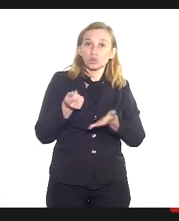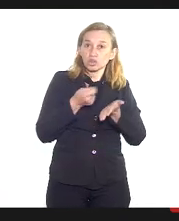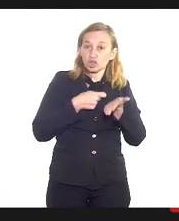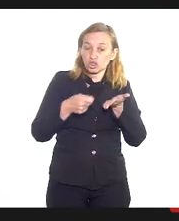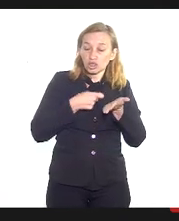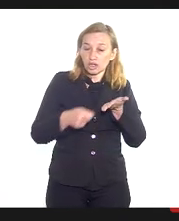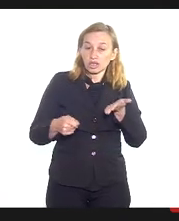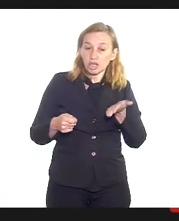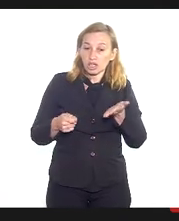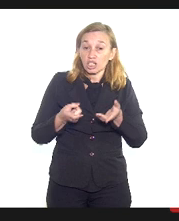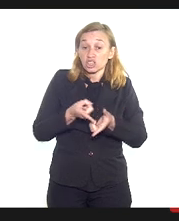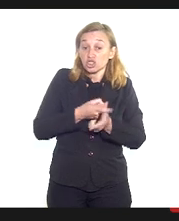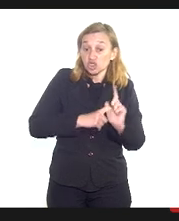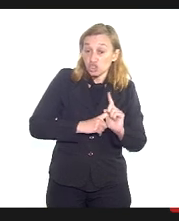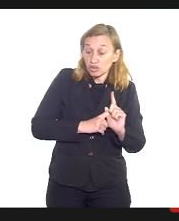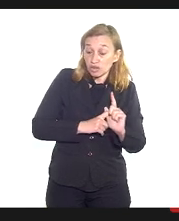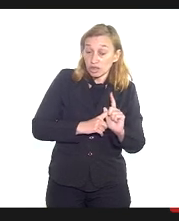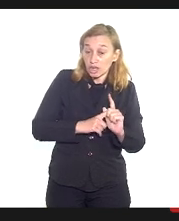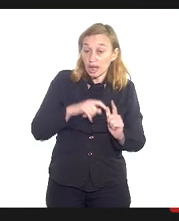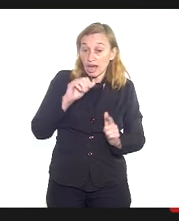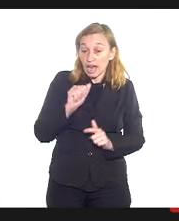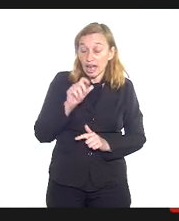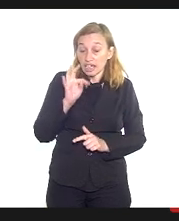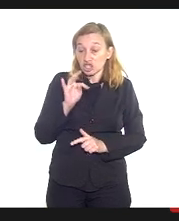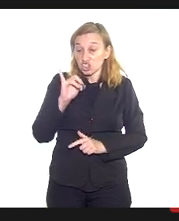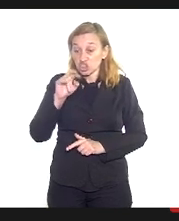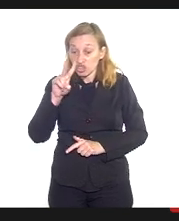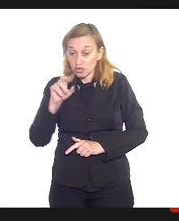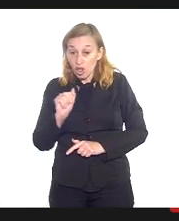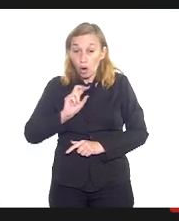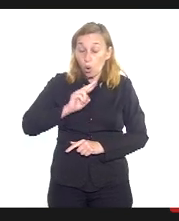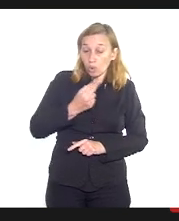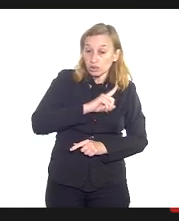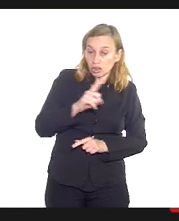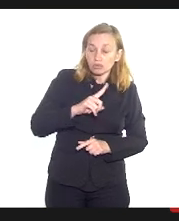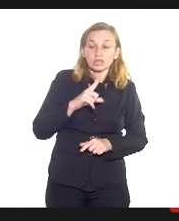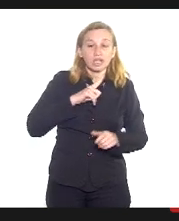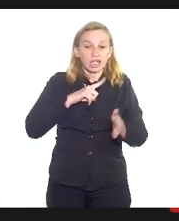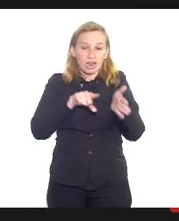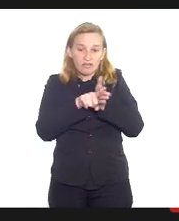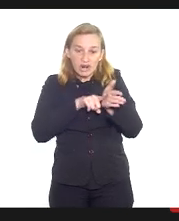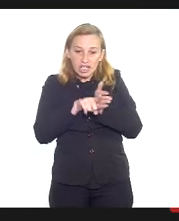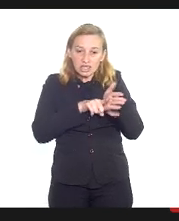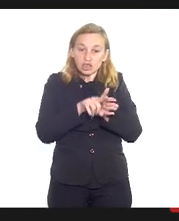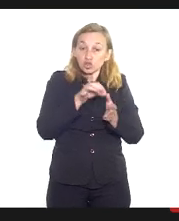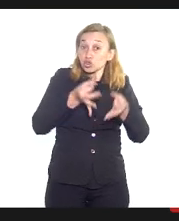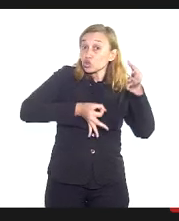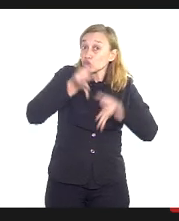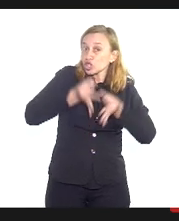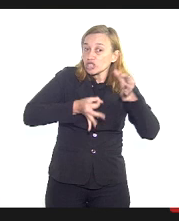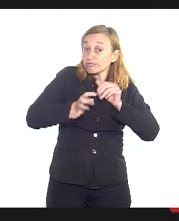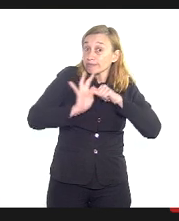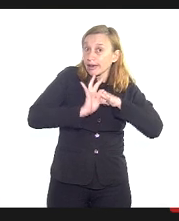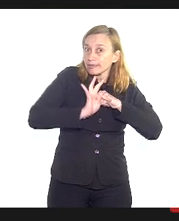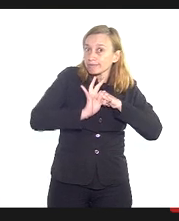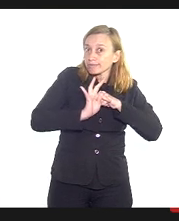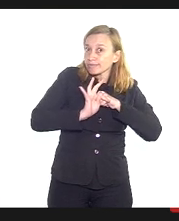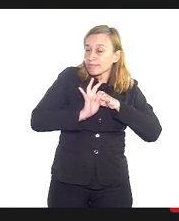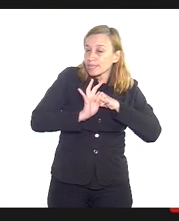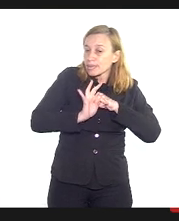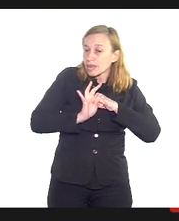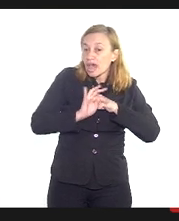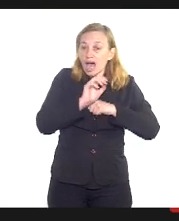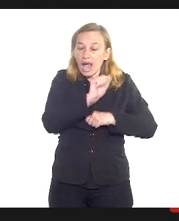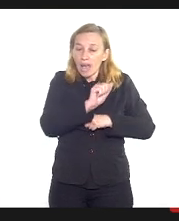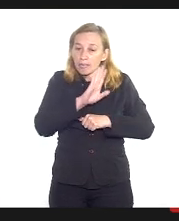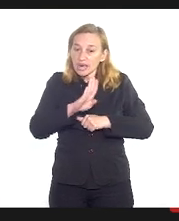dívida ativa ou não, tem uma avaliação jurídica, jurídico-técnica, tipo